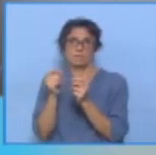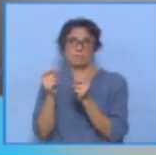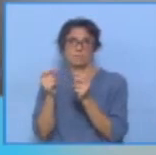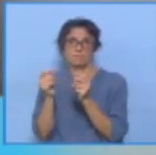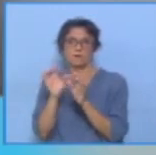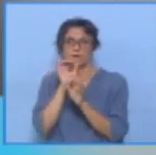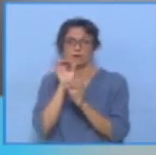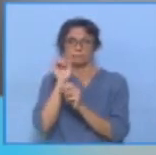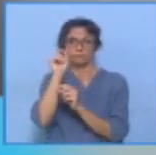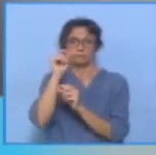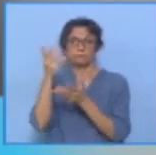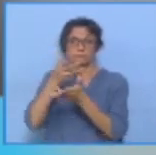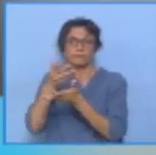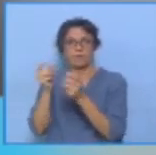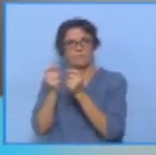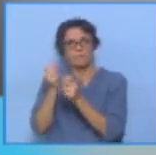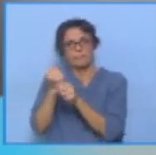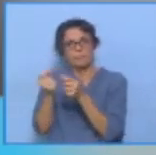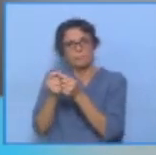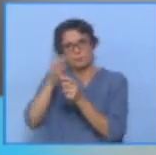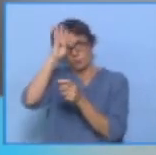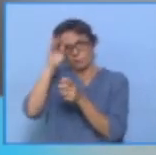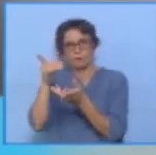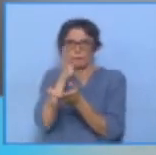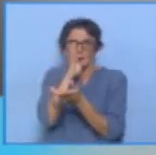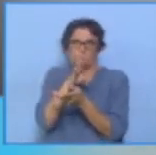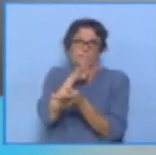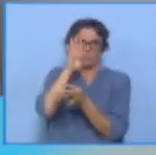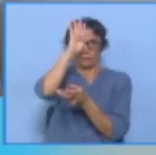em representantes da Igreja Católica em Portugal para estar junto dele,